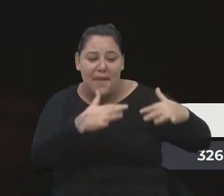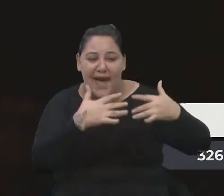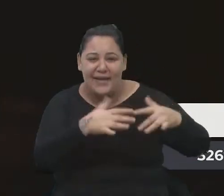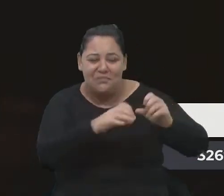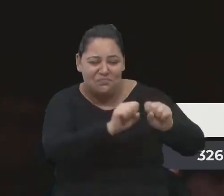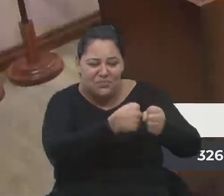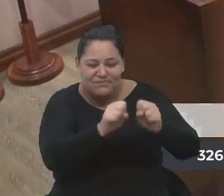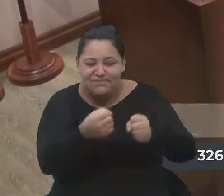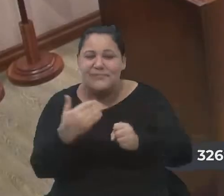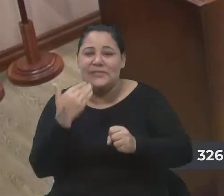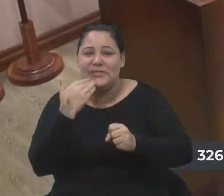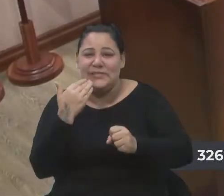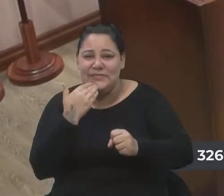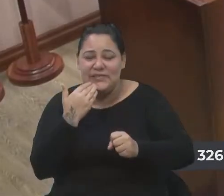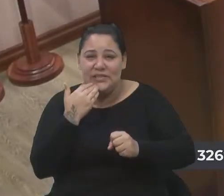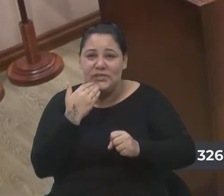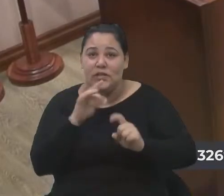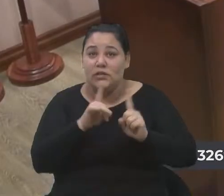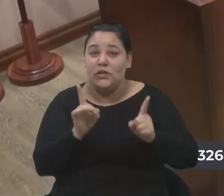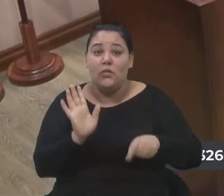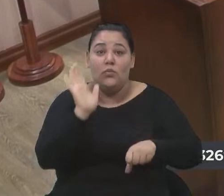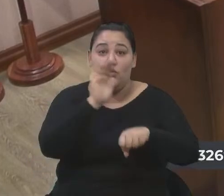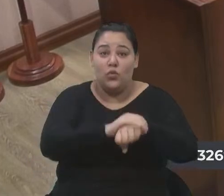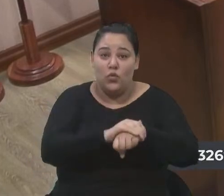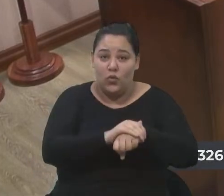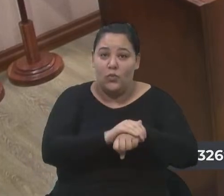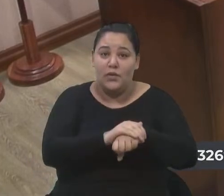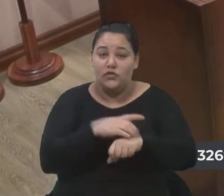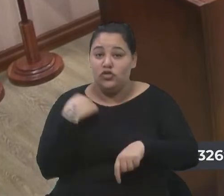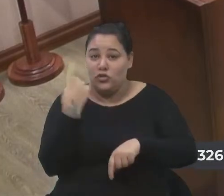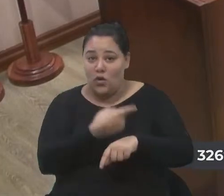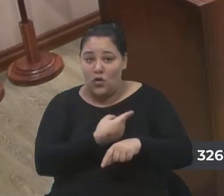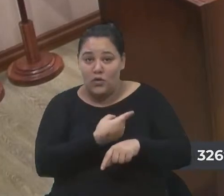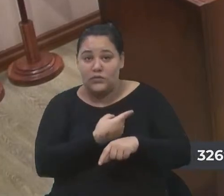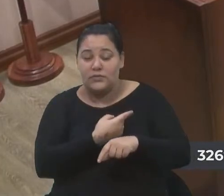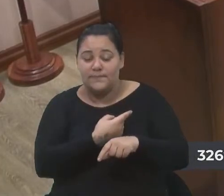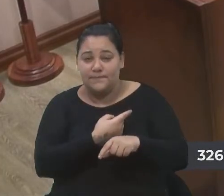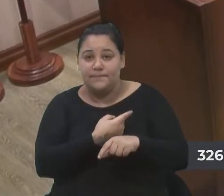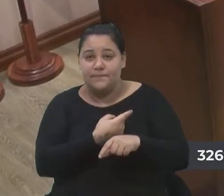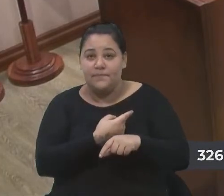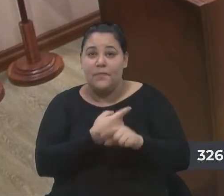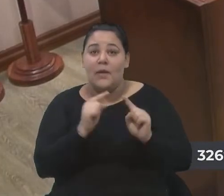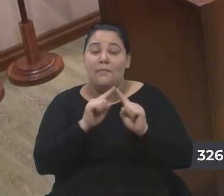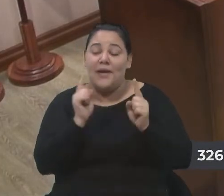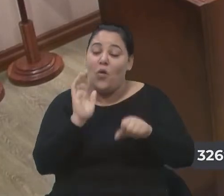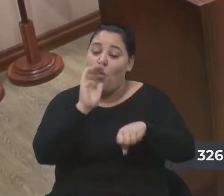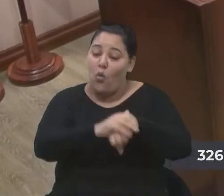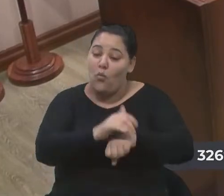deteriorados, não por culpa dessa gestão, mas por ainda culpa de outras gestões. E